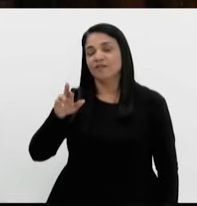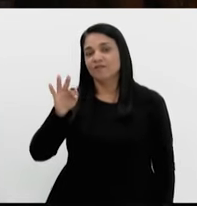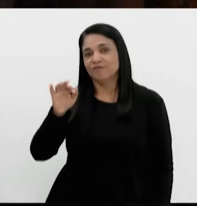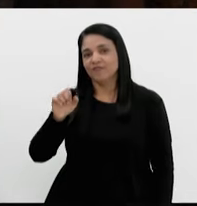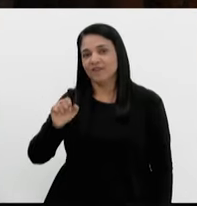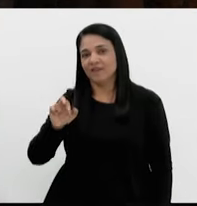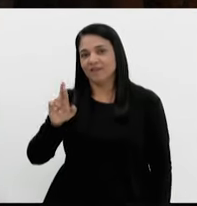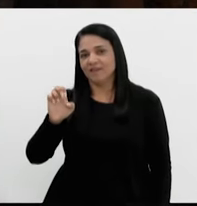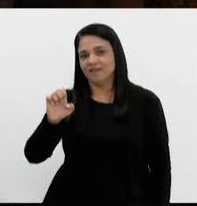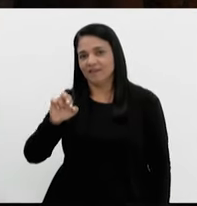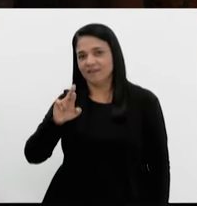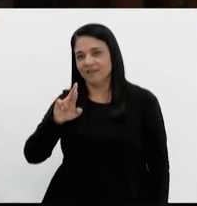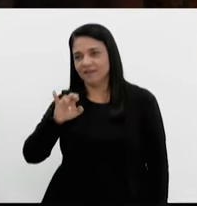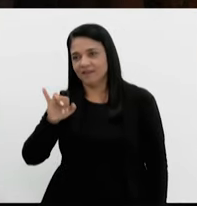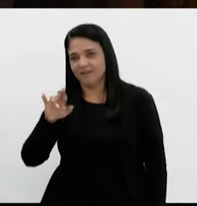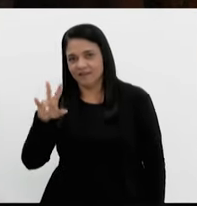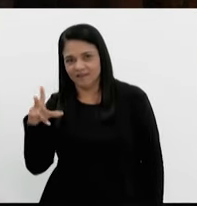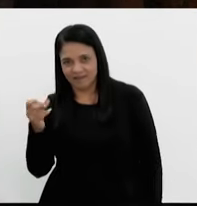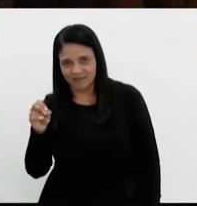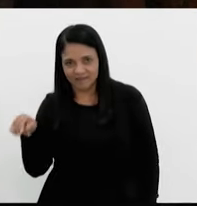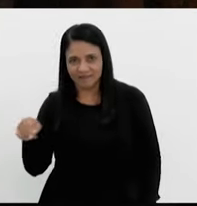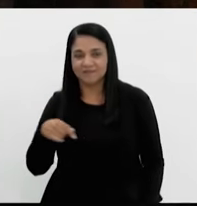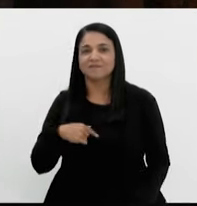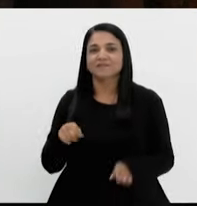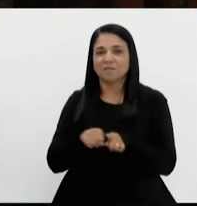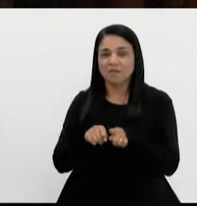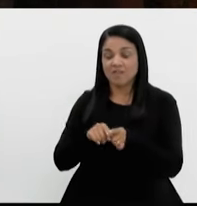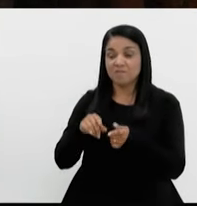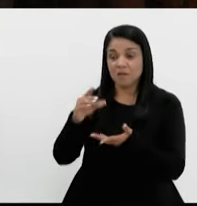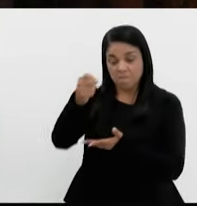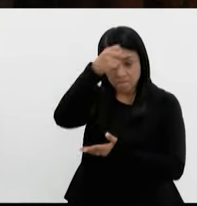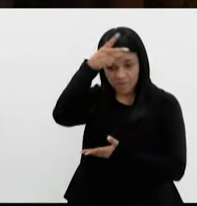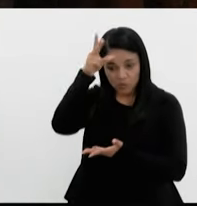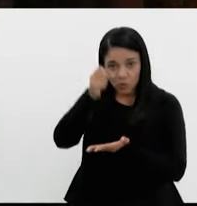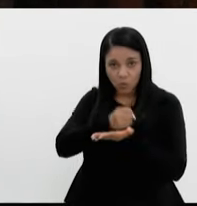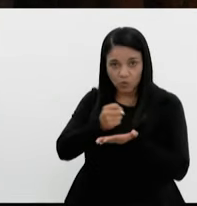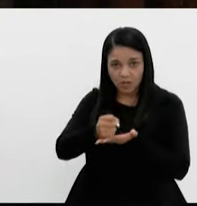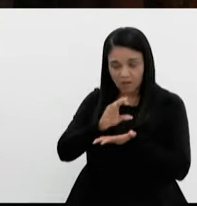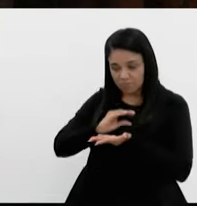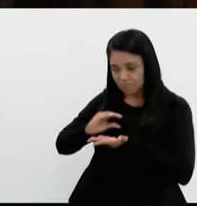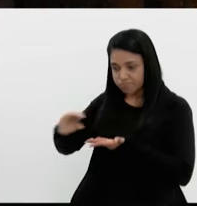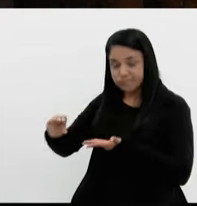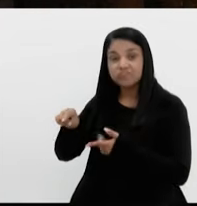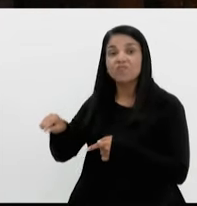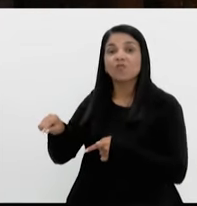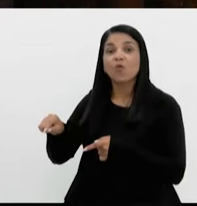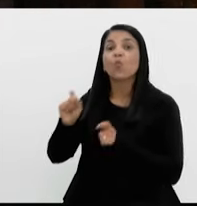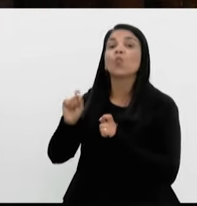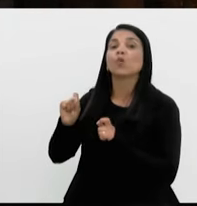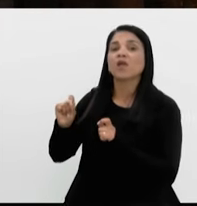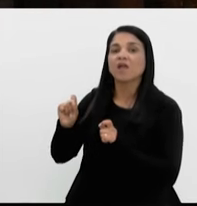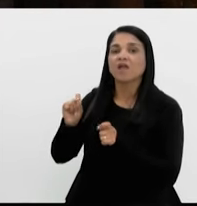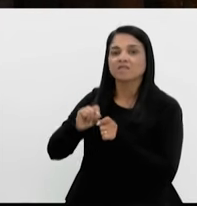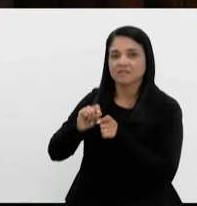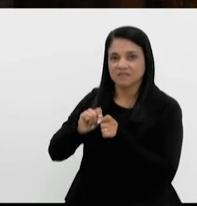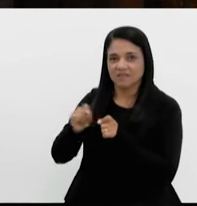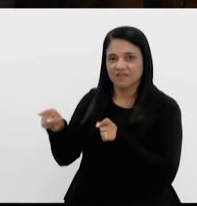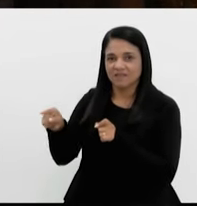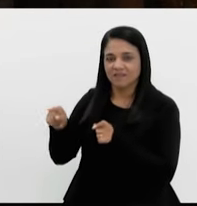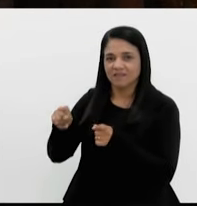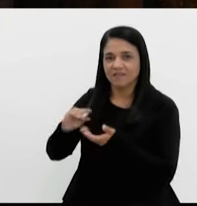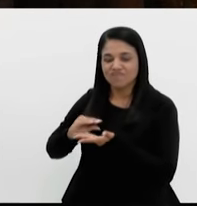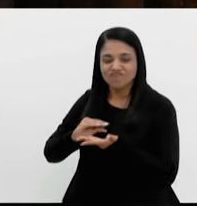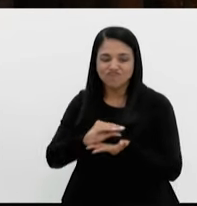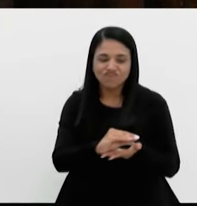dele Tira dinheiro da prefeitura com contrato da Prefeitura para fazer sabe se lá o qu e Repassa para